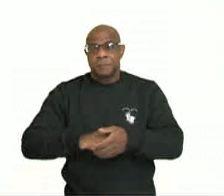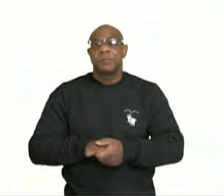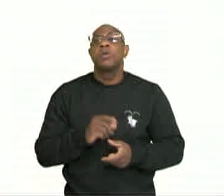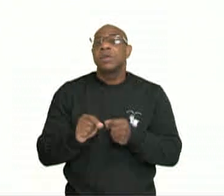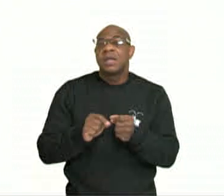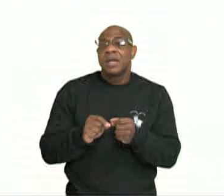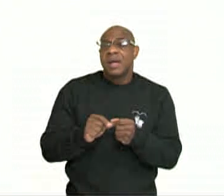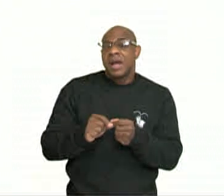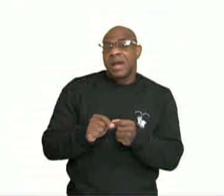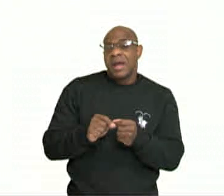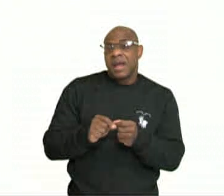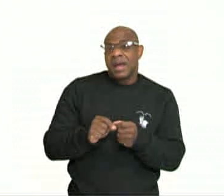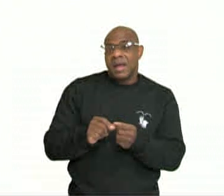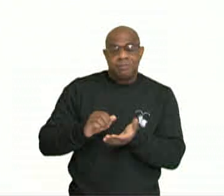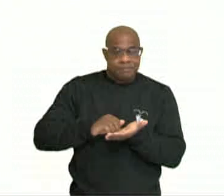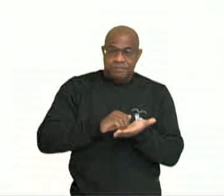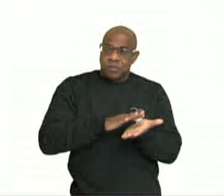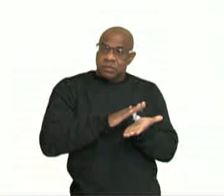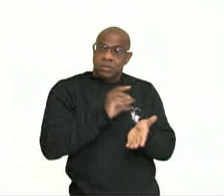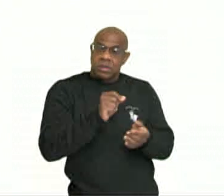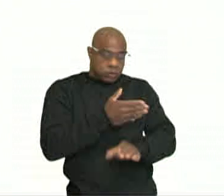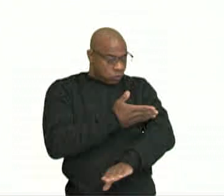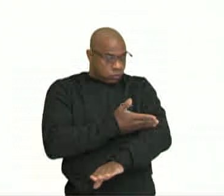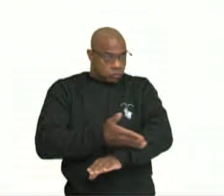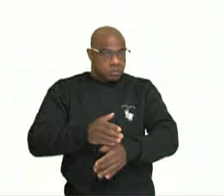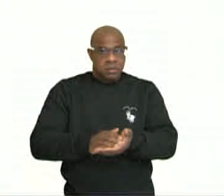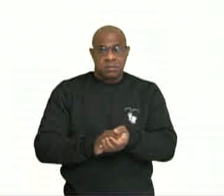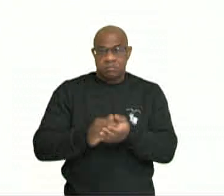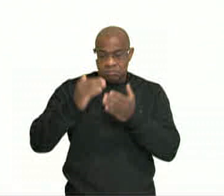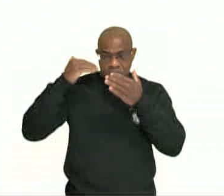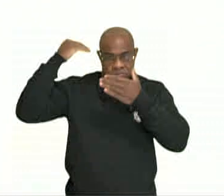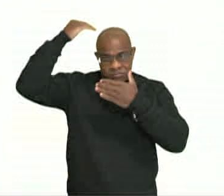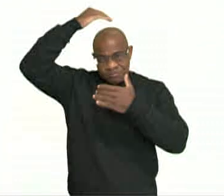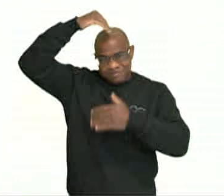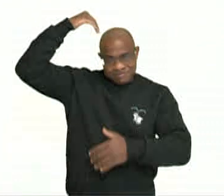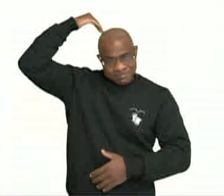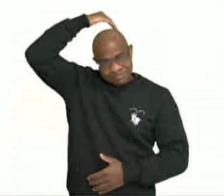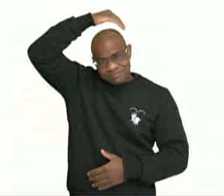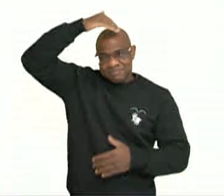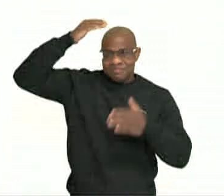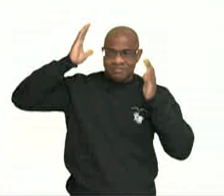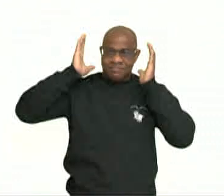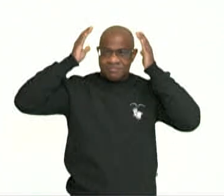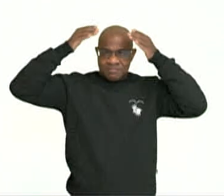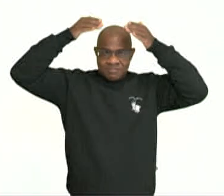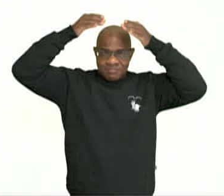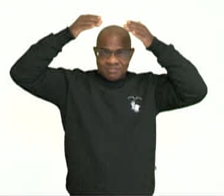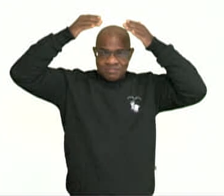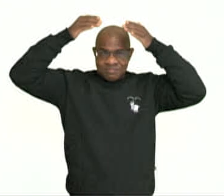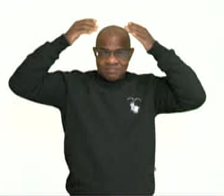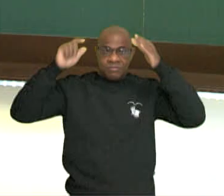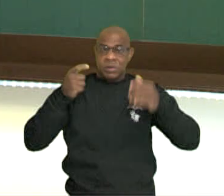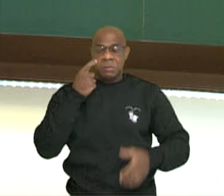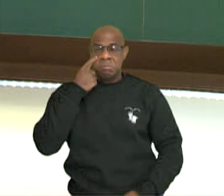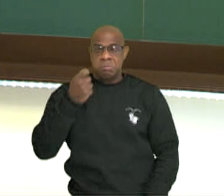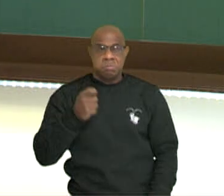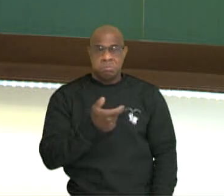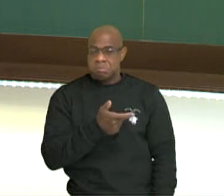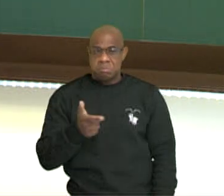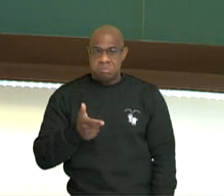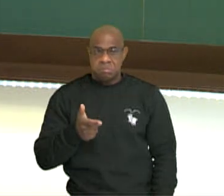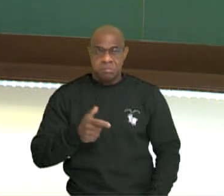costumes. O turbante que sua empregada fazia não era interessante até aquela amarração sair numa revista.